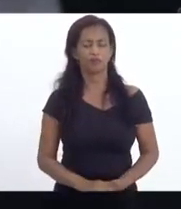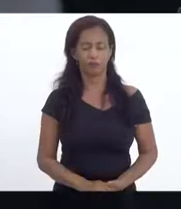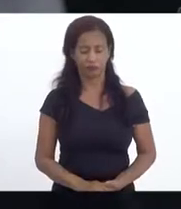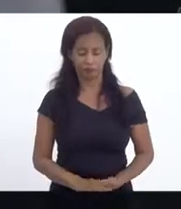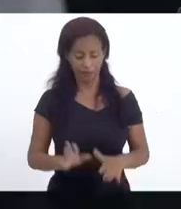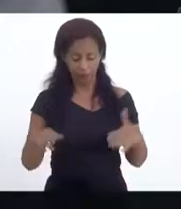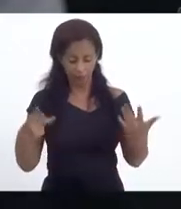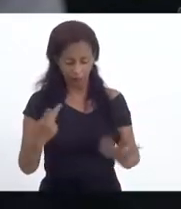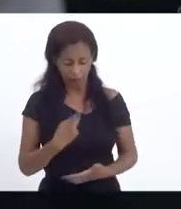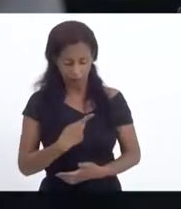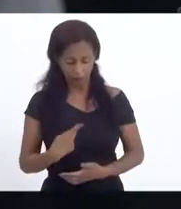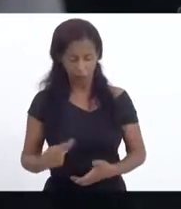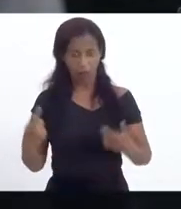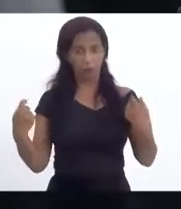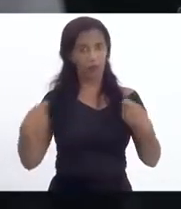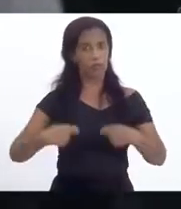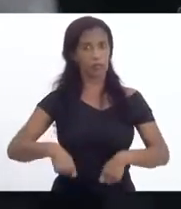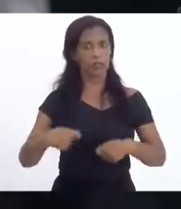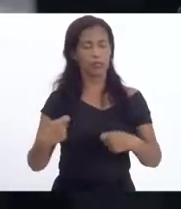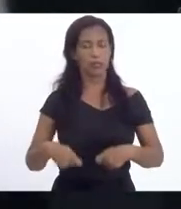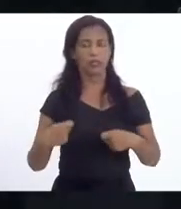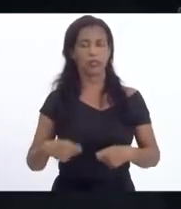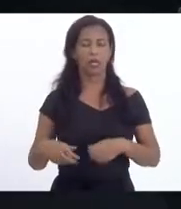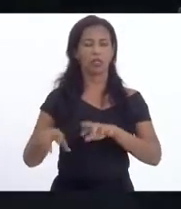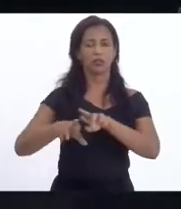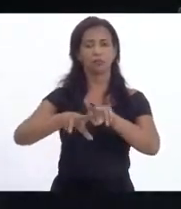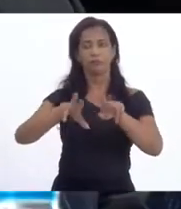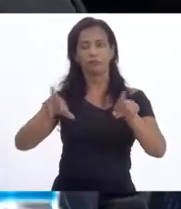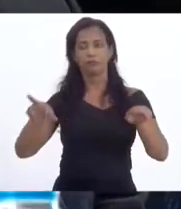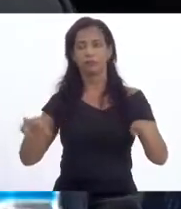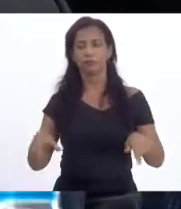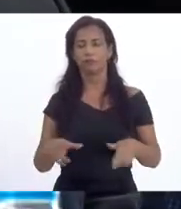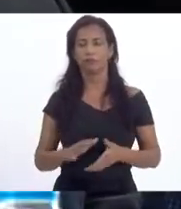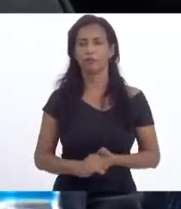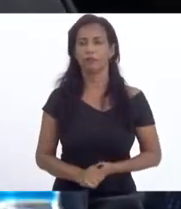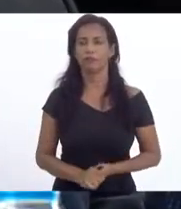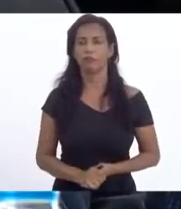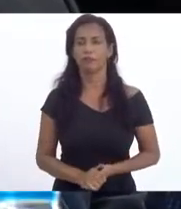Senhor presidente, há uma necessidade da diversificação